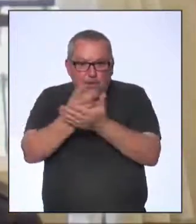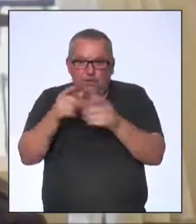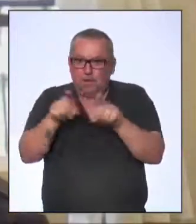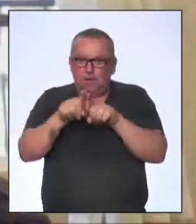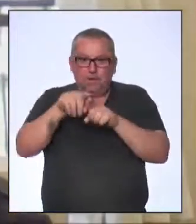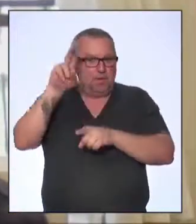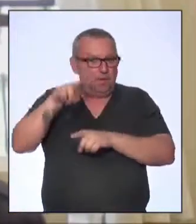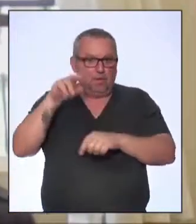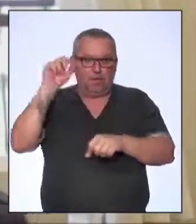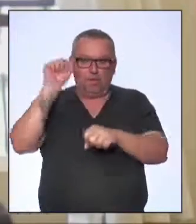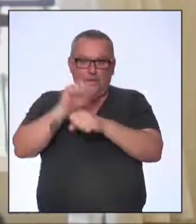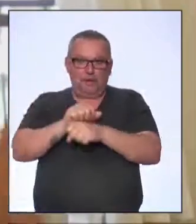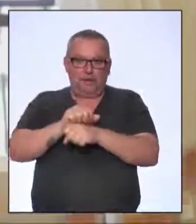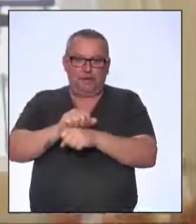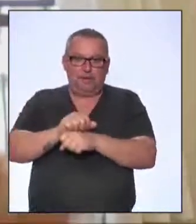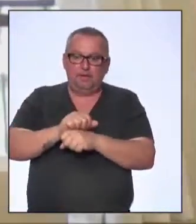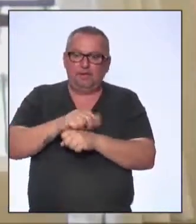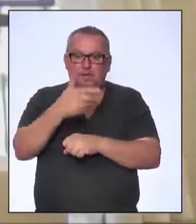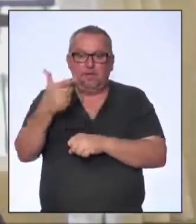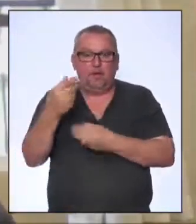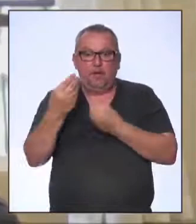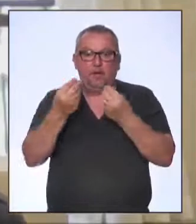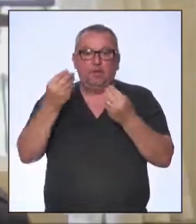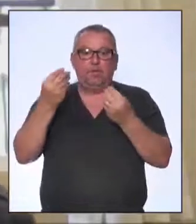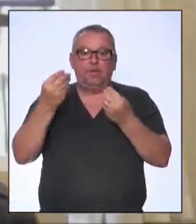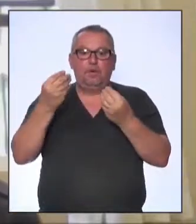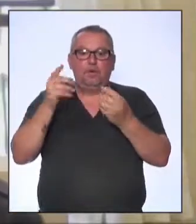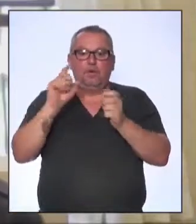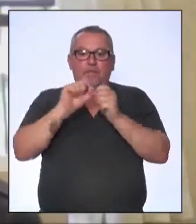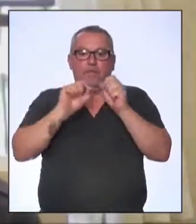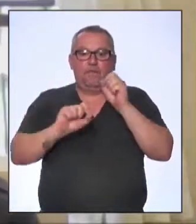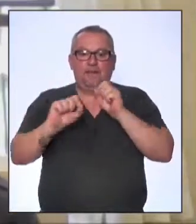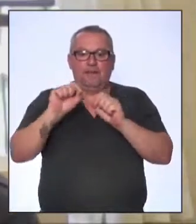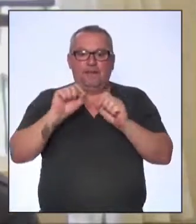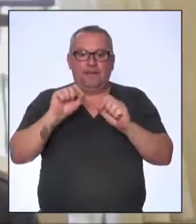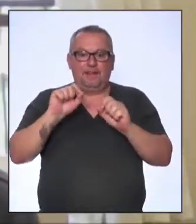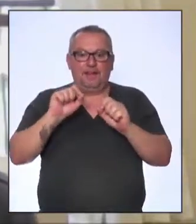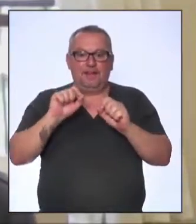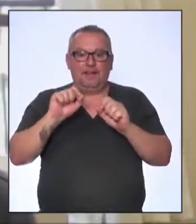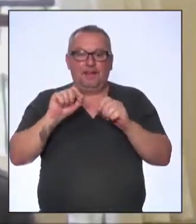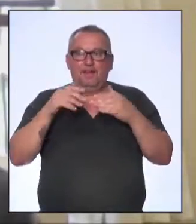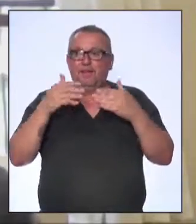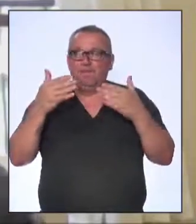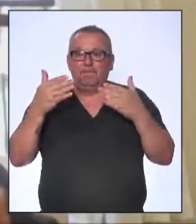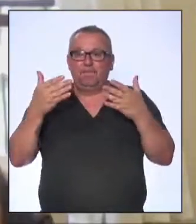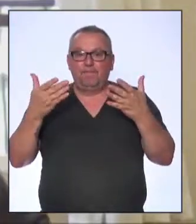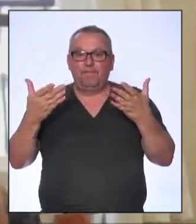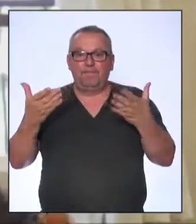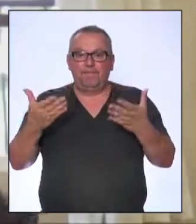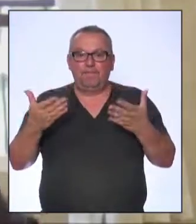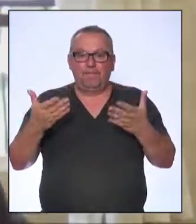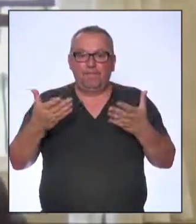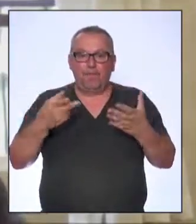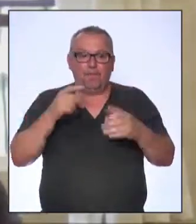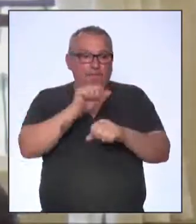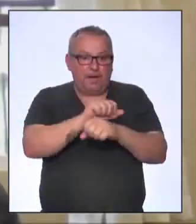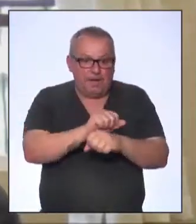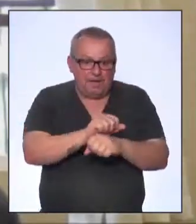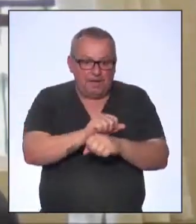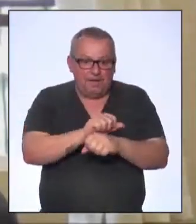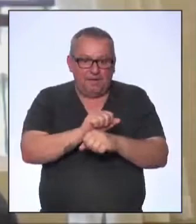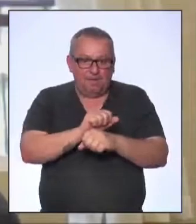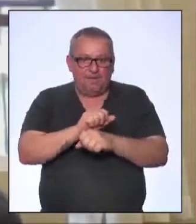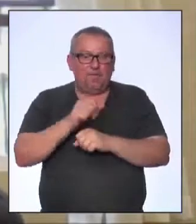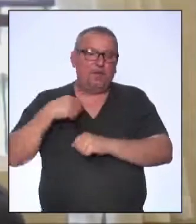para. Isso ela não para mesmo, Raquel. Não tem como fazer como fala, dar uma pausa. E outra, nós